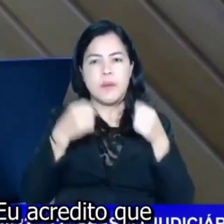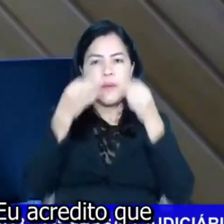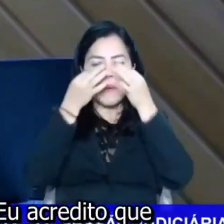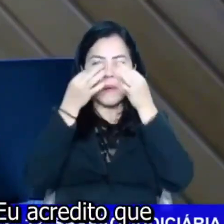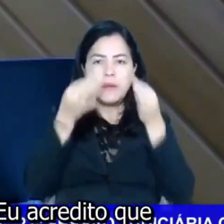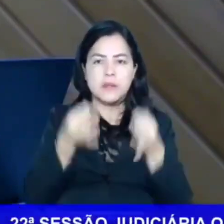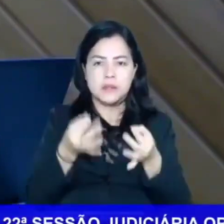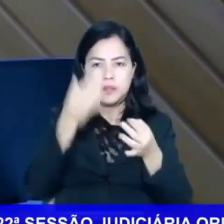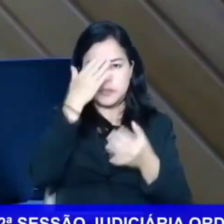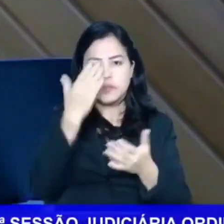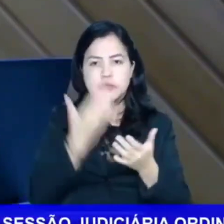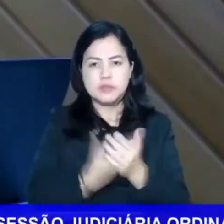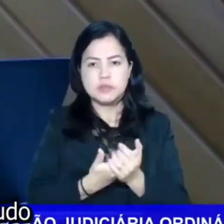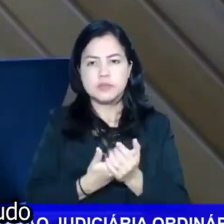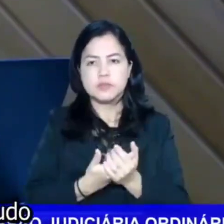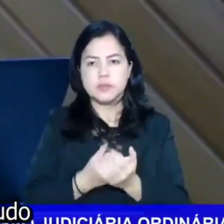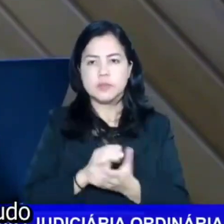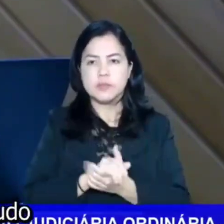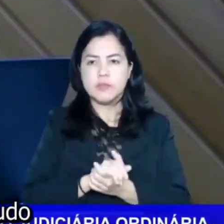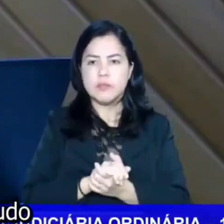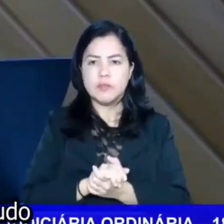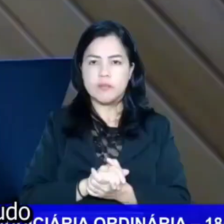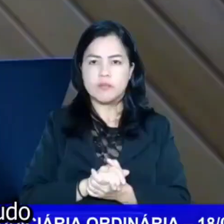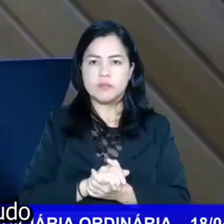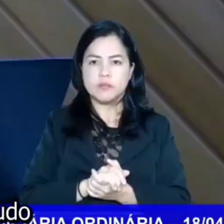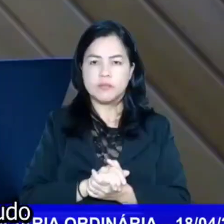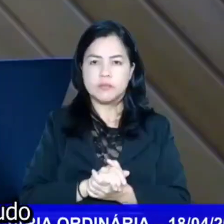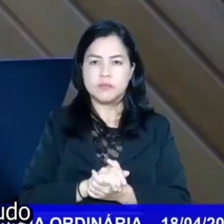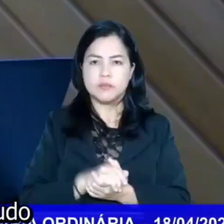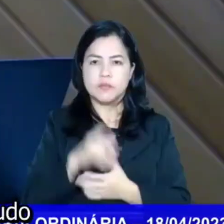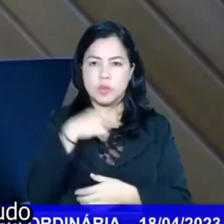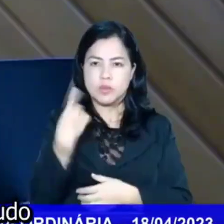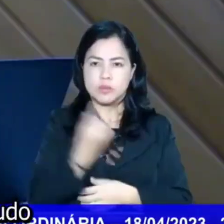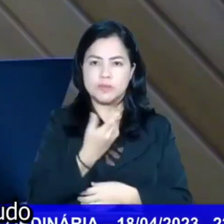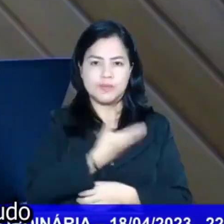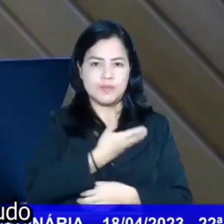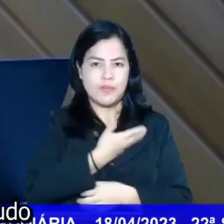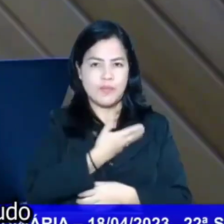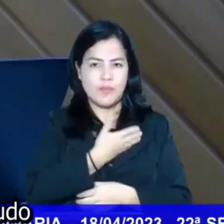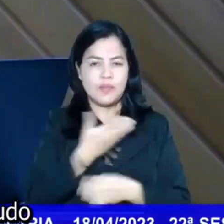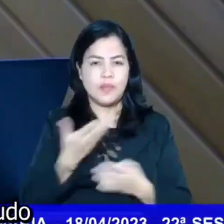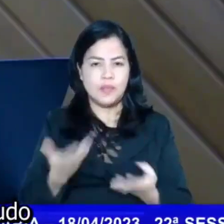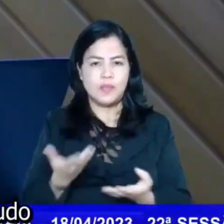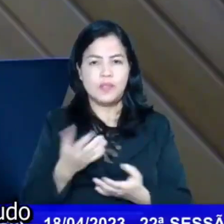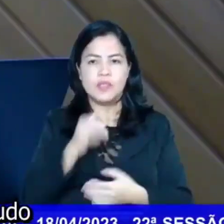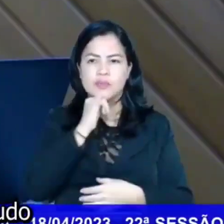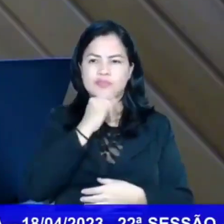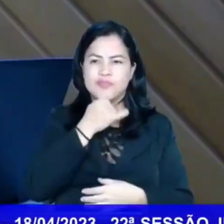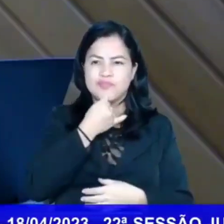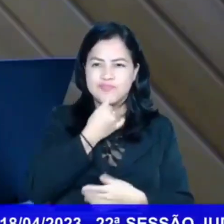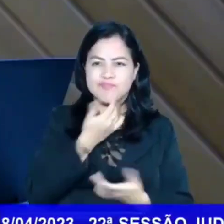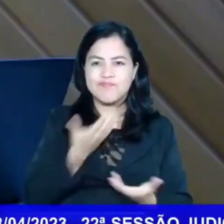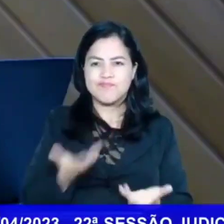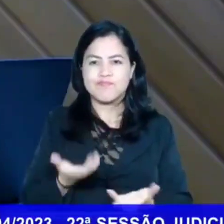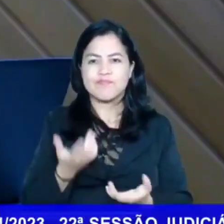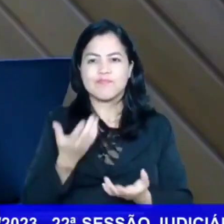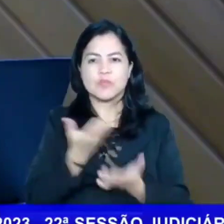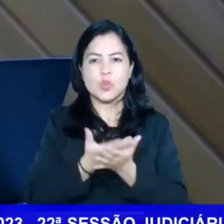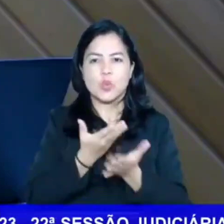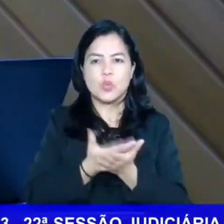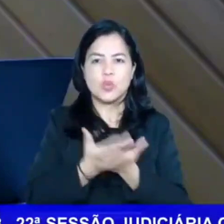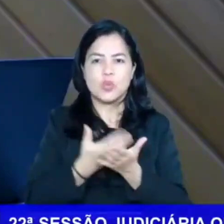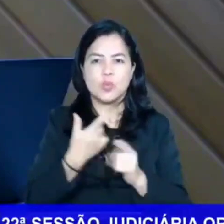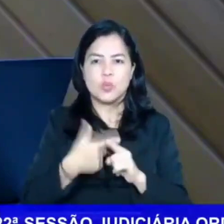Eu acredito que o nosso colega ele foi infeliz no estudo para poder